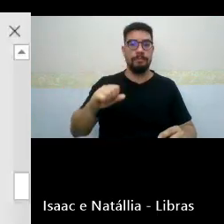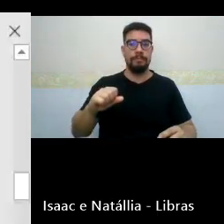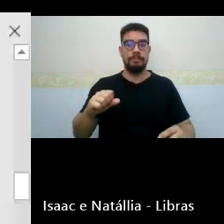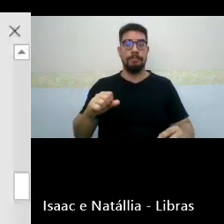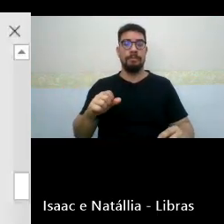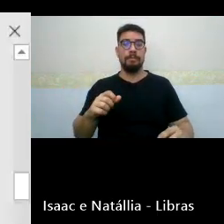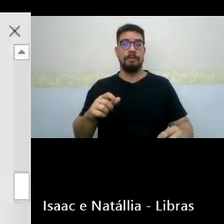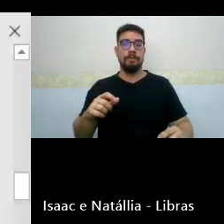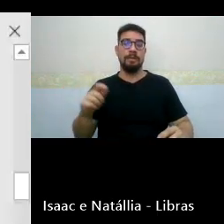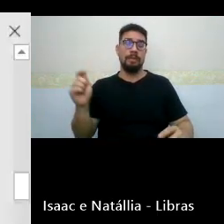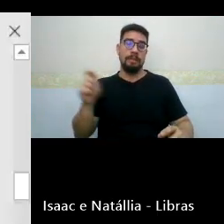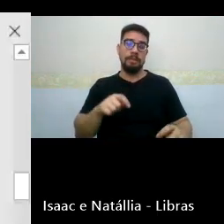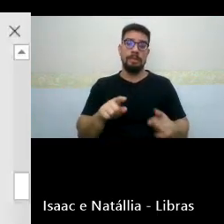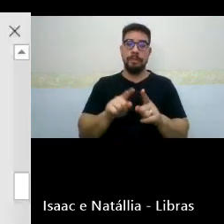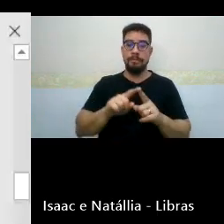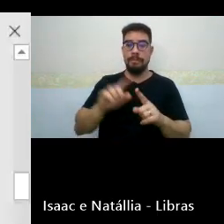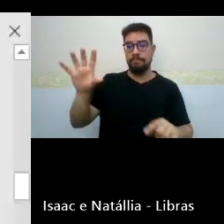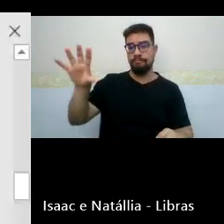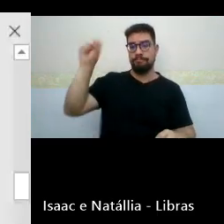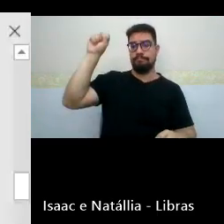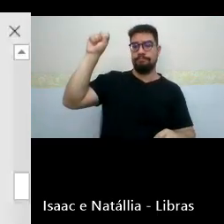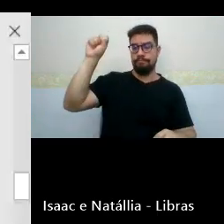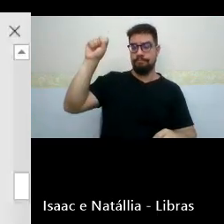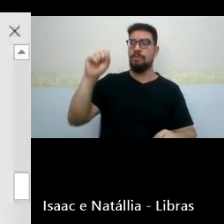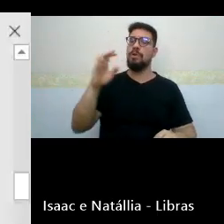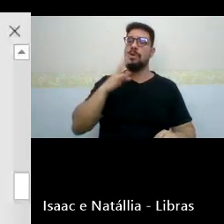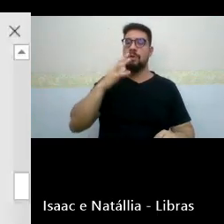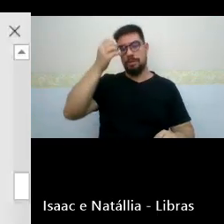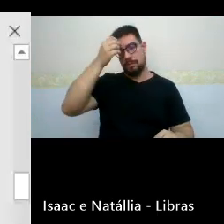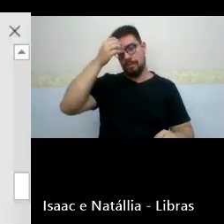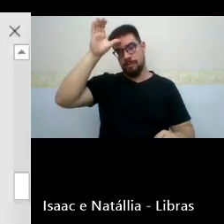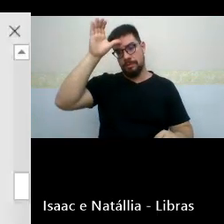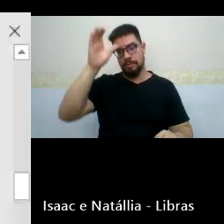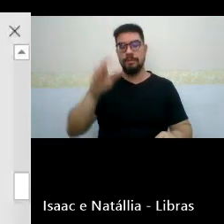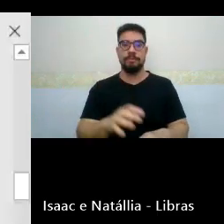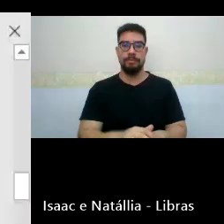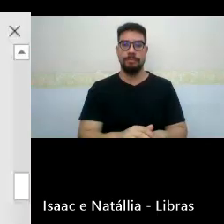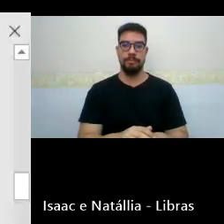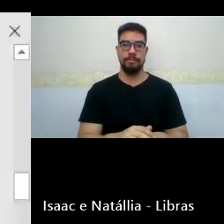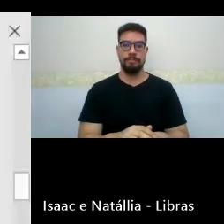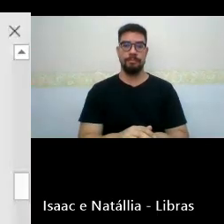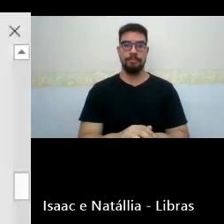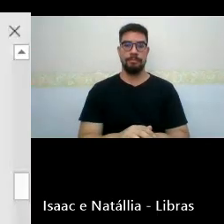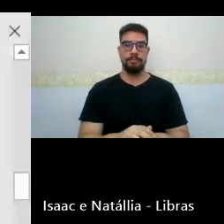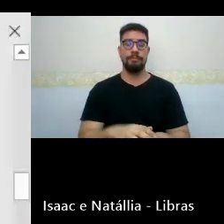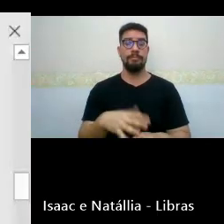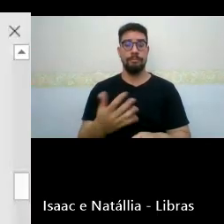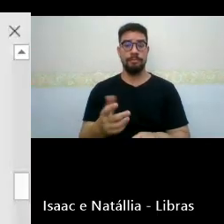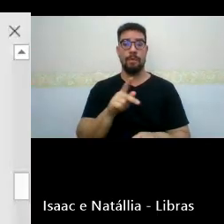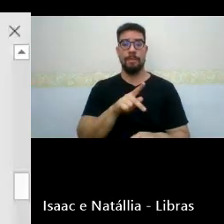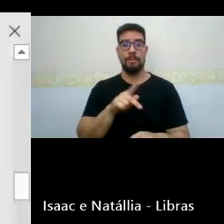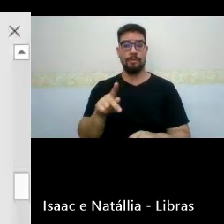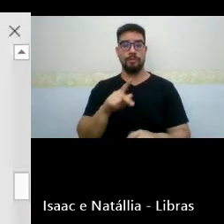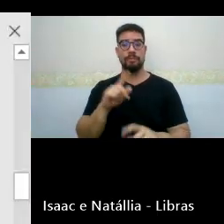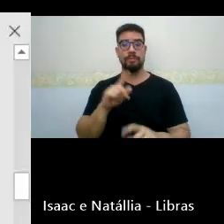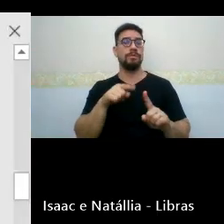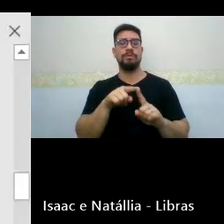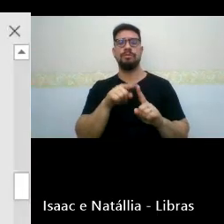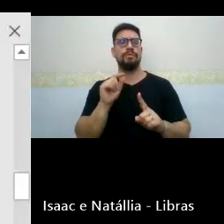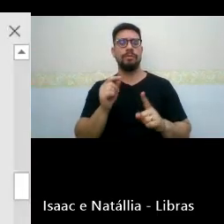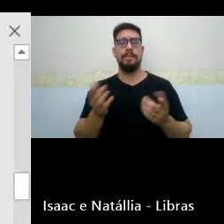de apreender o conhecimento. Então, nesse sentido, o professor tem um papel de mediar. Aí sim,